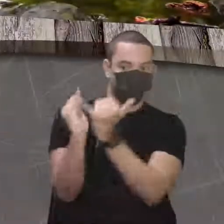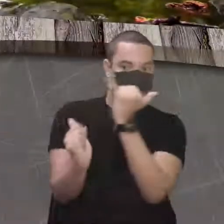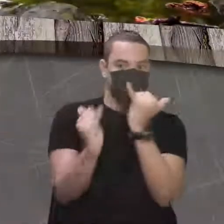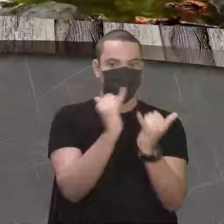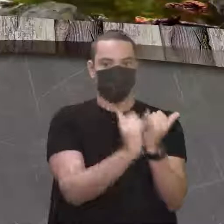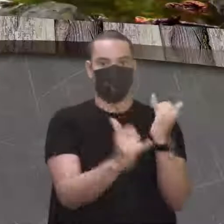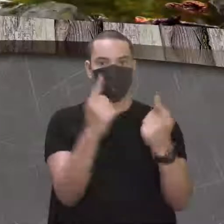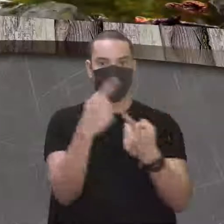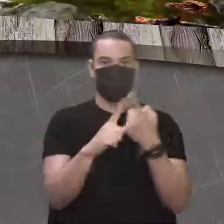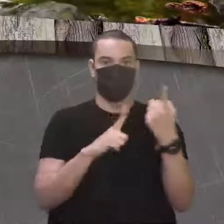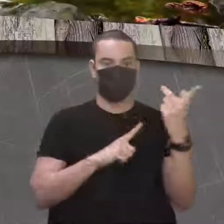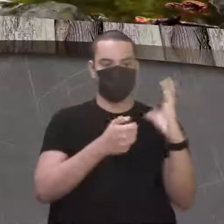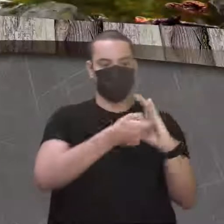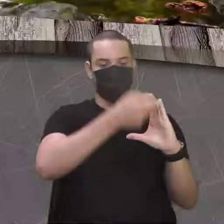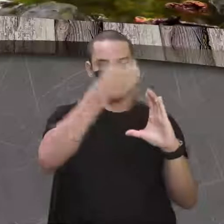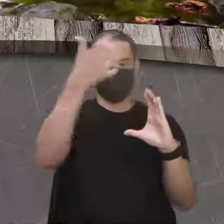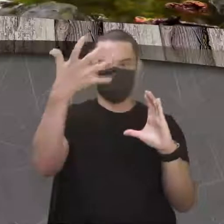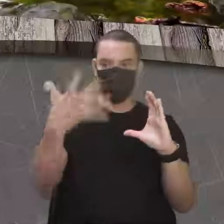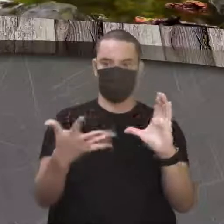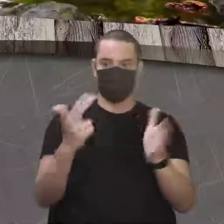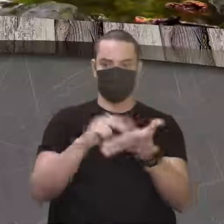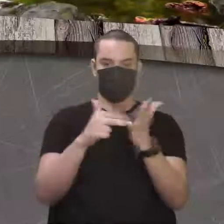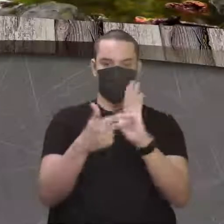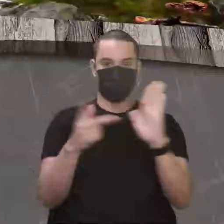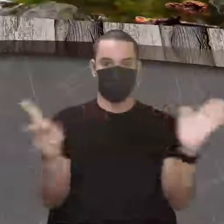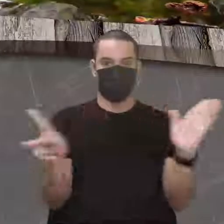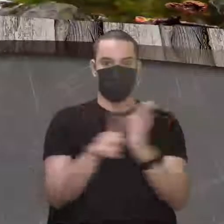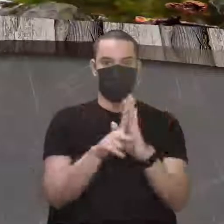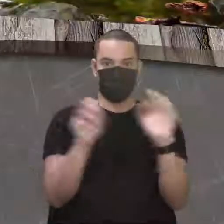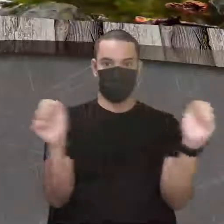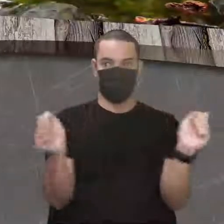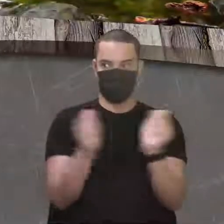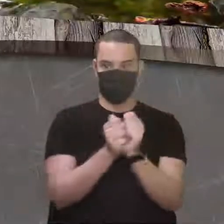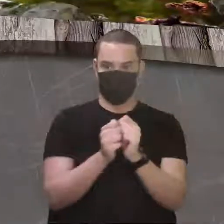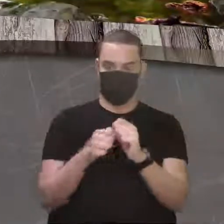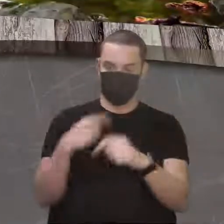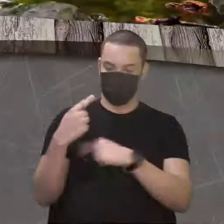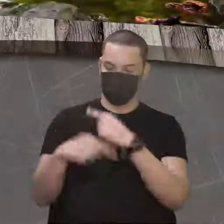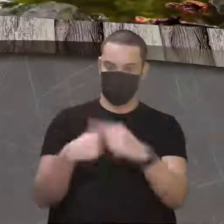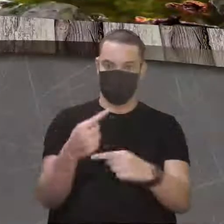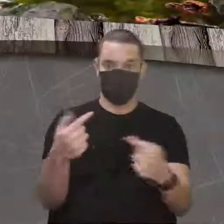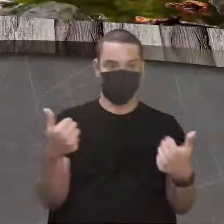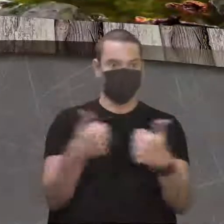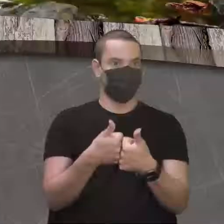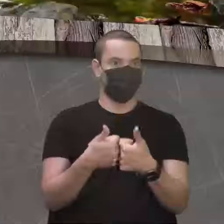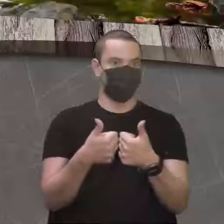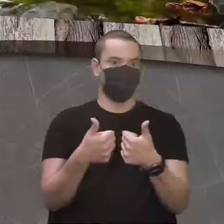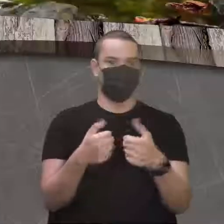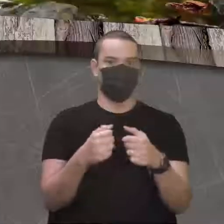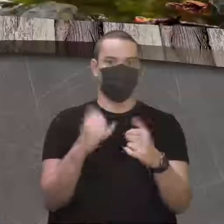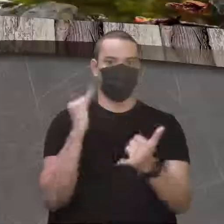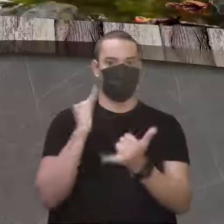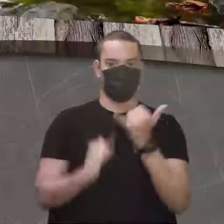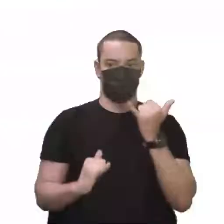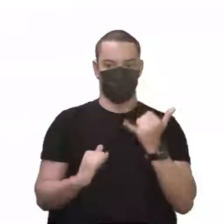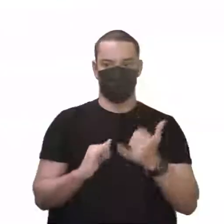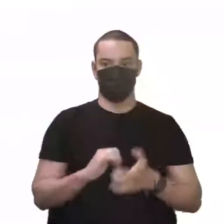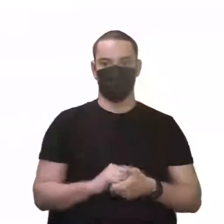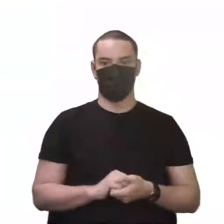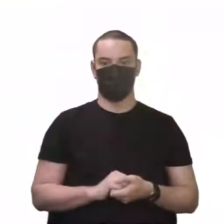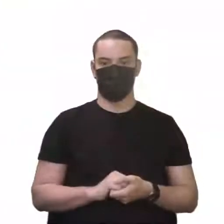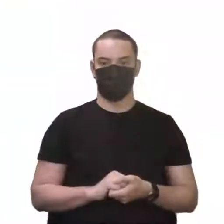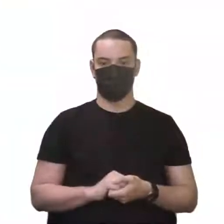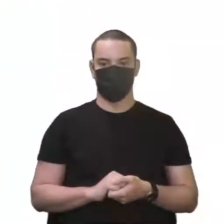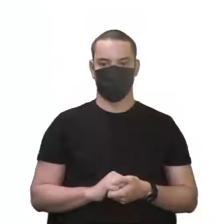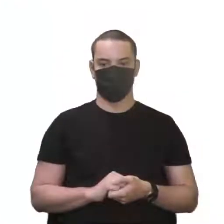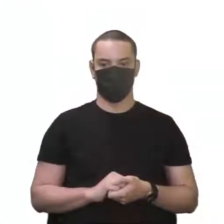parentesco, porque eles têm a sua característica constituinte, né, genética, muito próxima. Tá bom? Vamos lá,